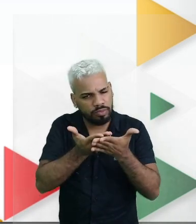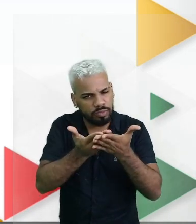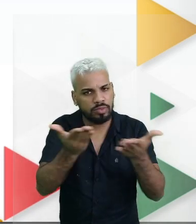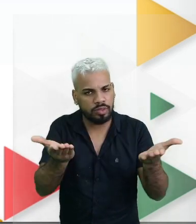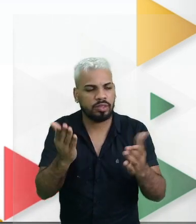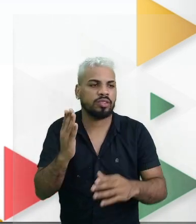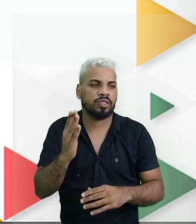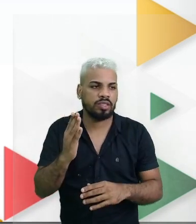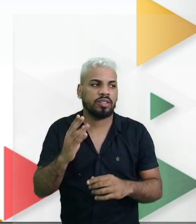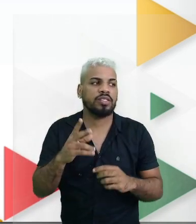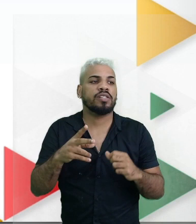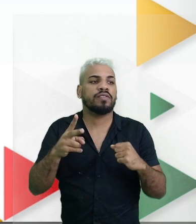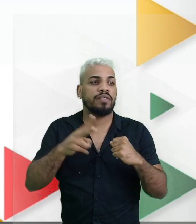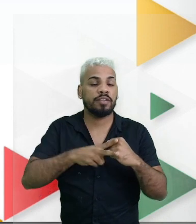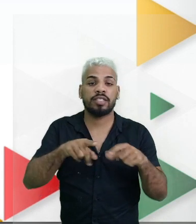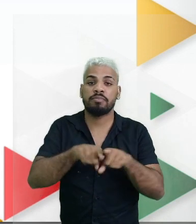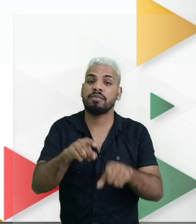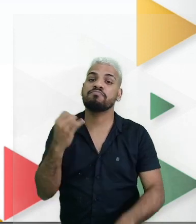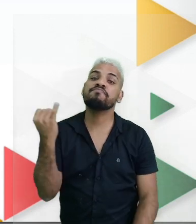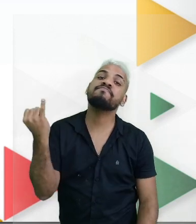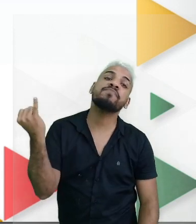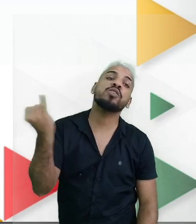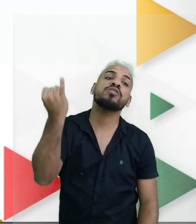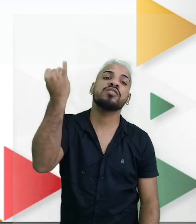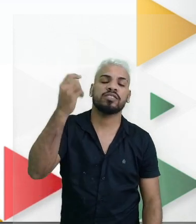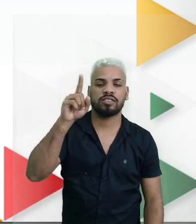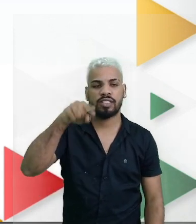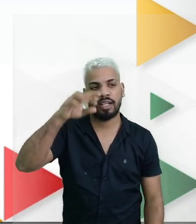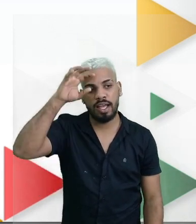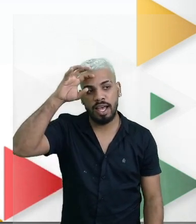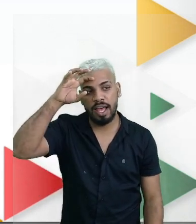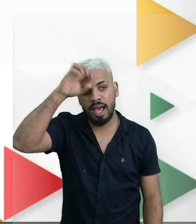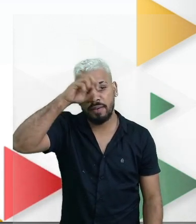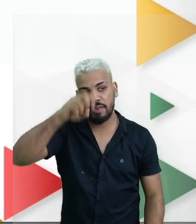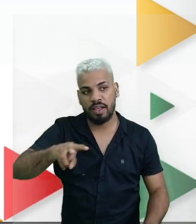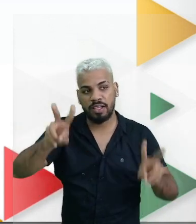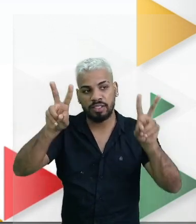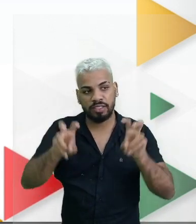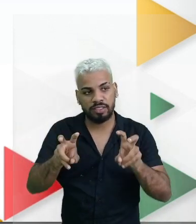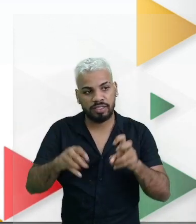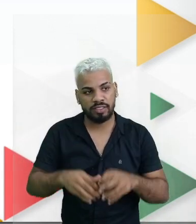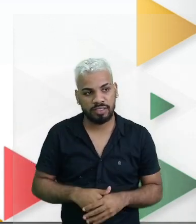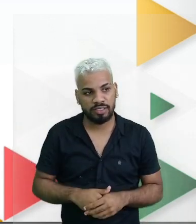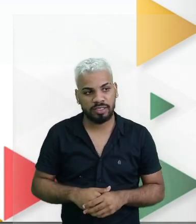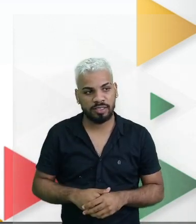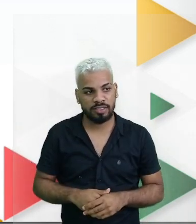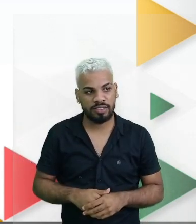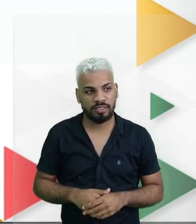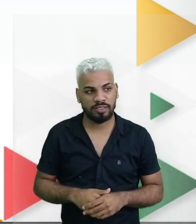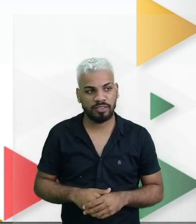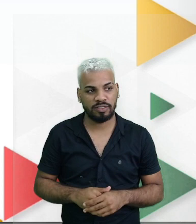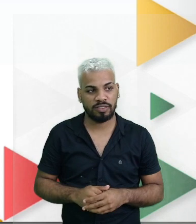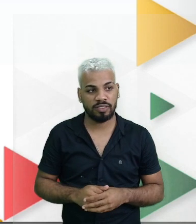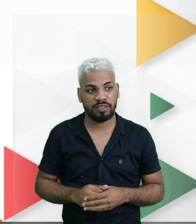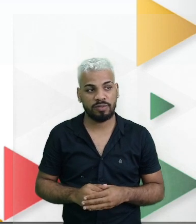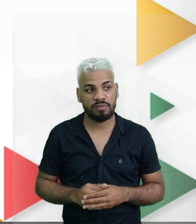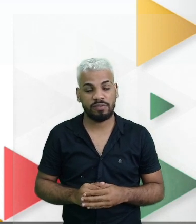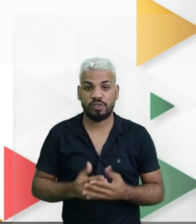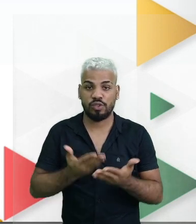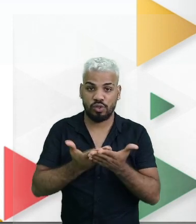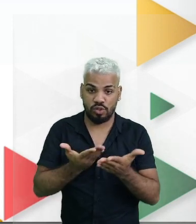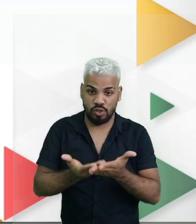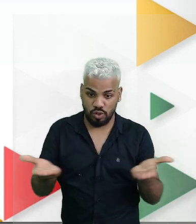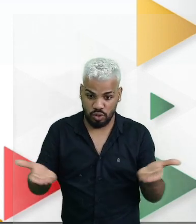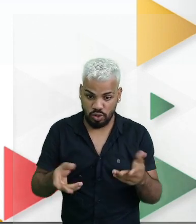da questão dos verbos e a importância de aprender este assunto. E dentro do estudo de hoje, que é